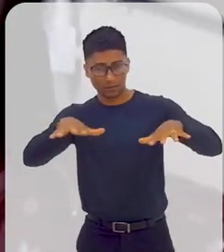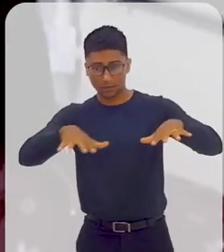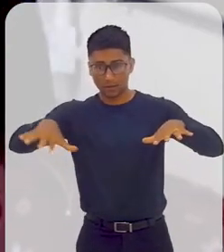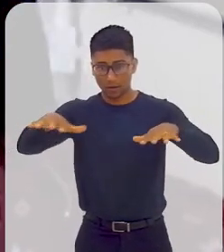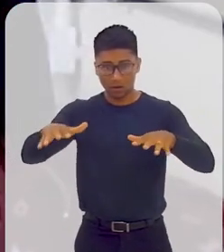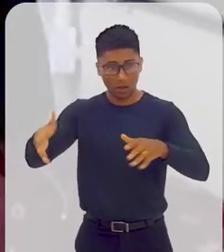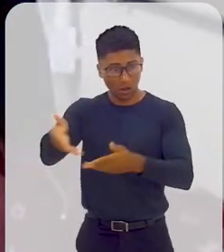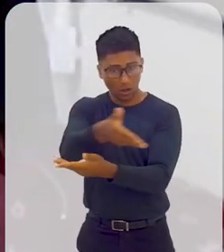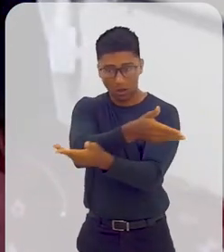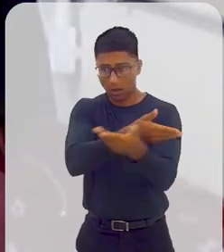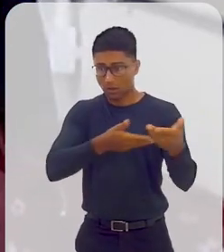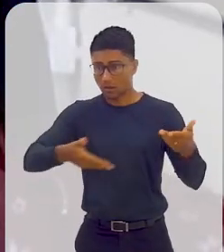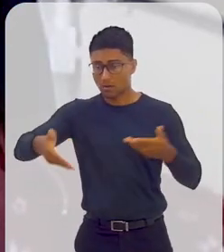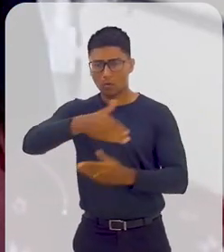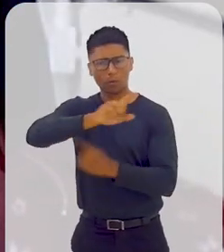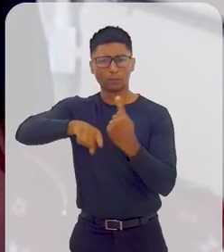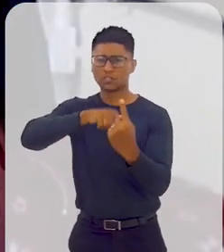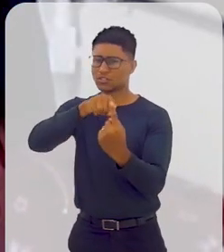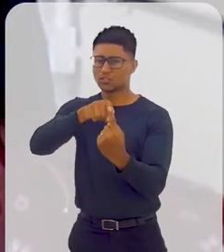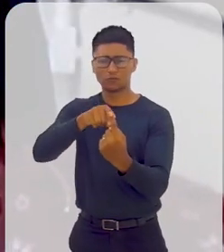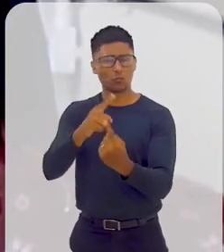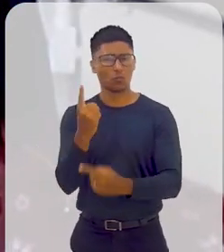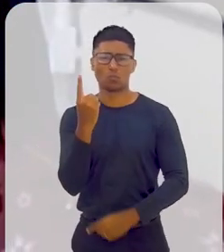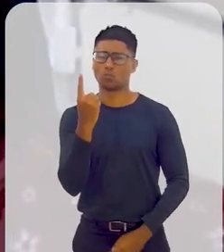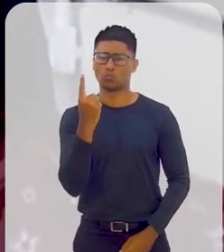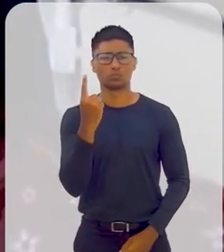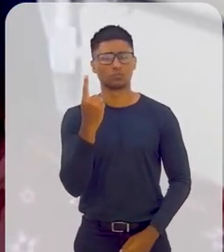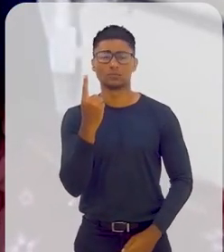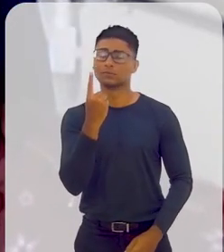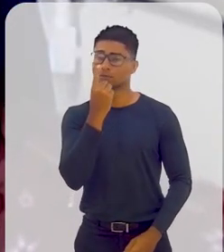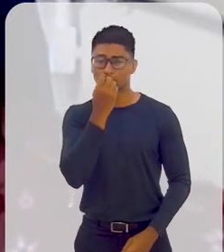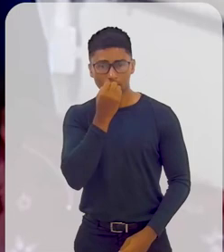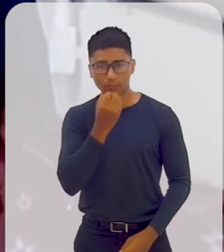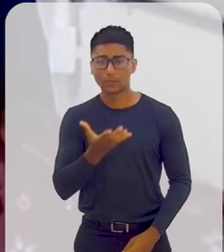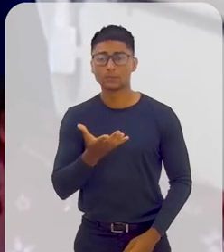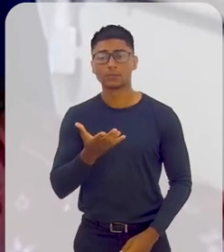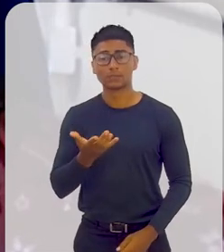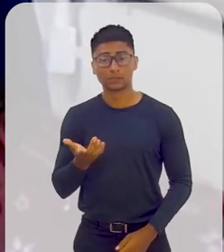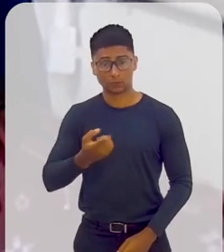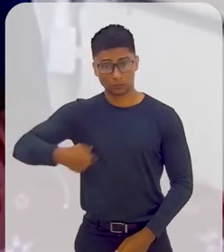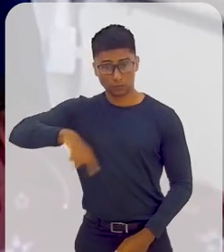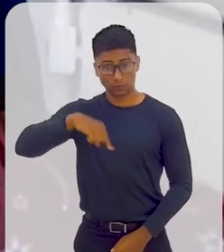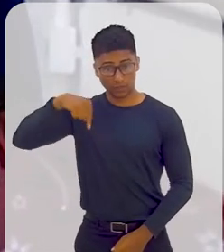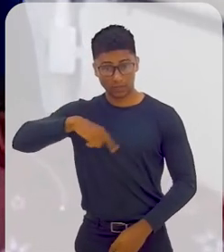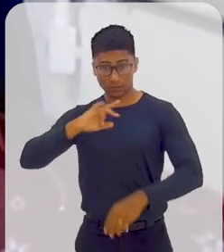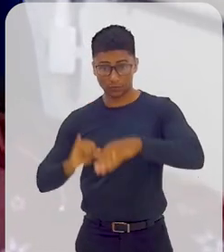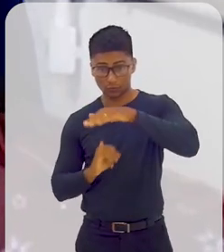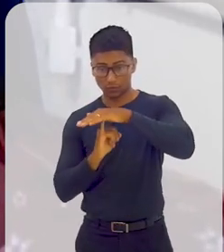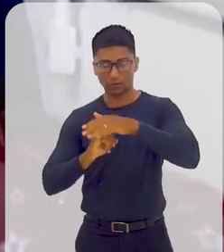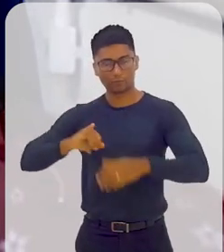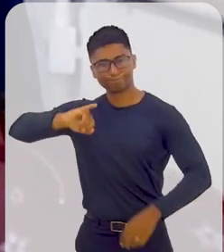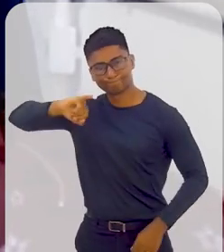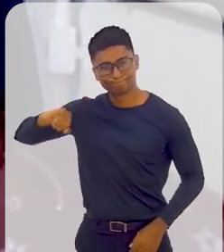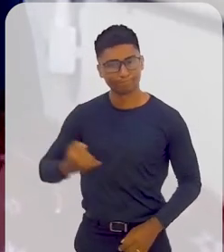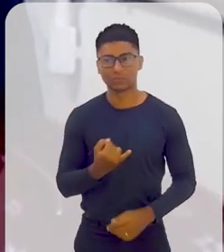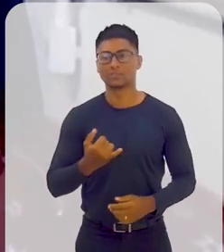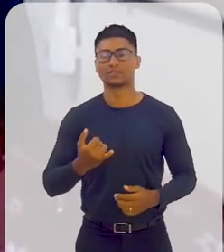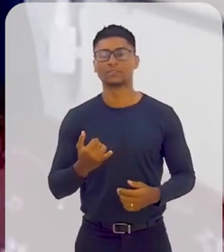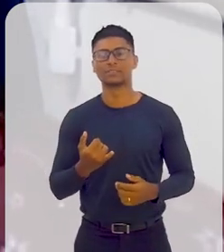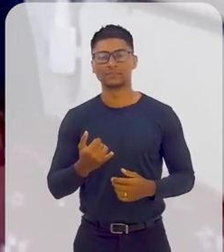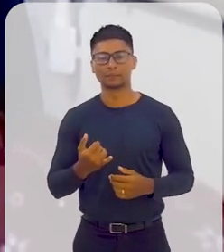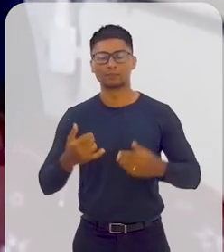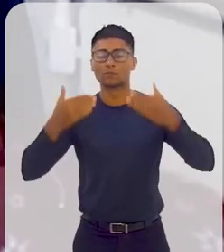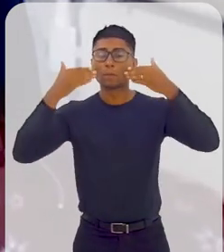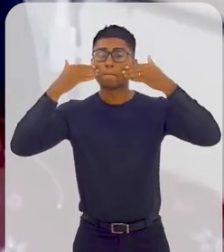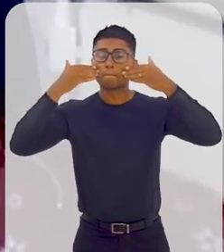com aquele mesmo objetivo de uma determinada pauta. Então, é a oportunidade nossa, enquanto Embrapa, de estar apresentando